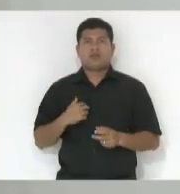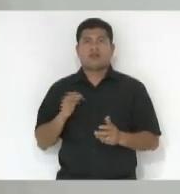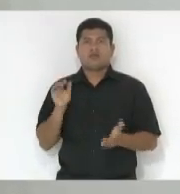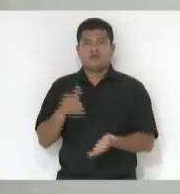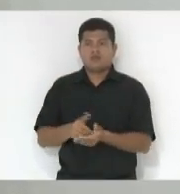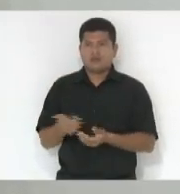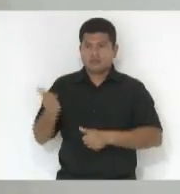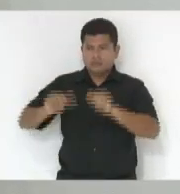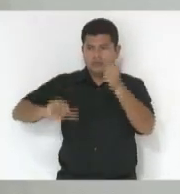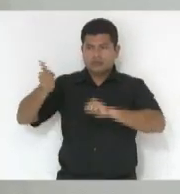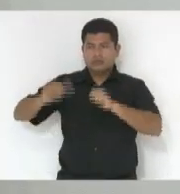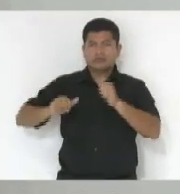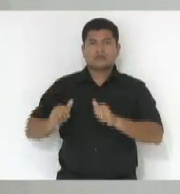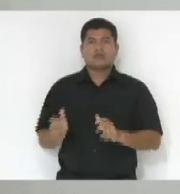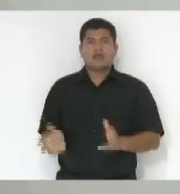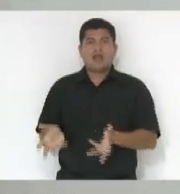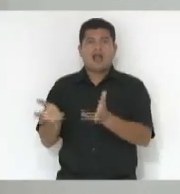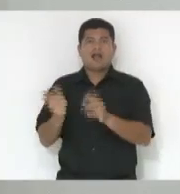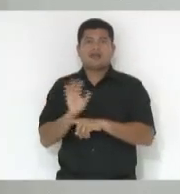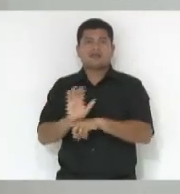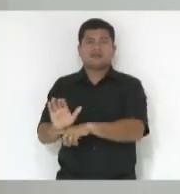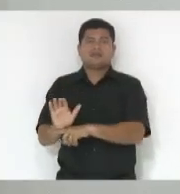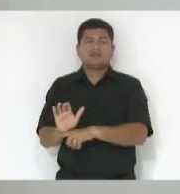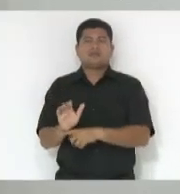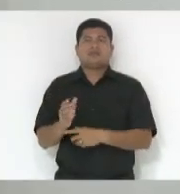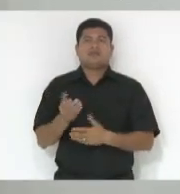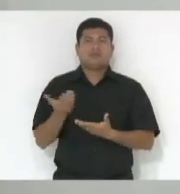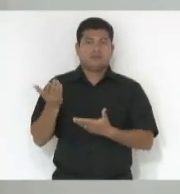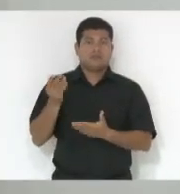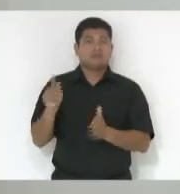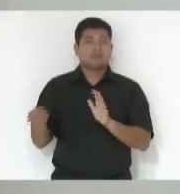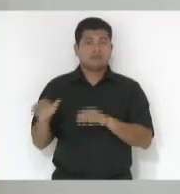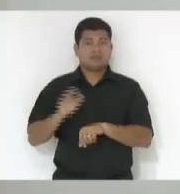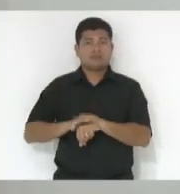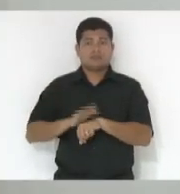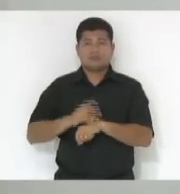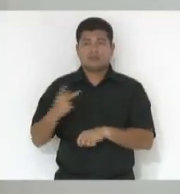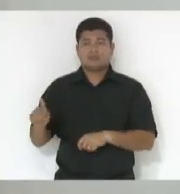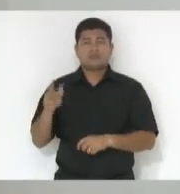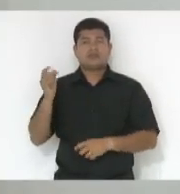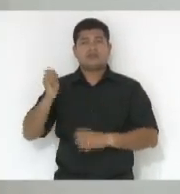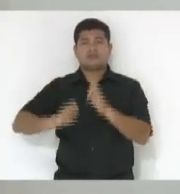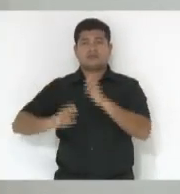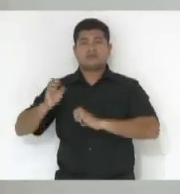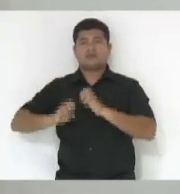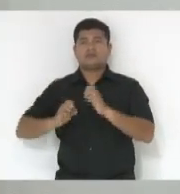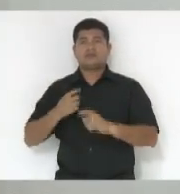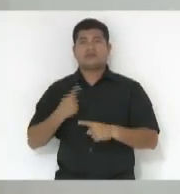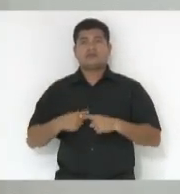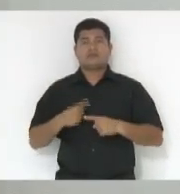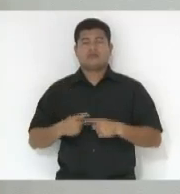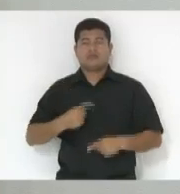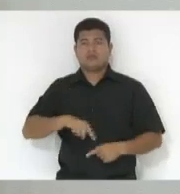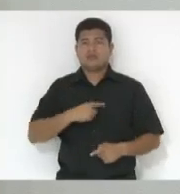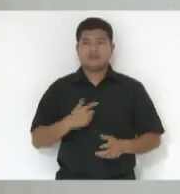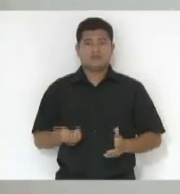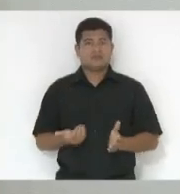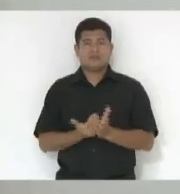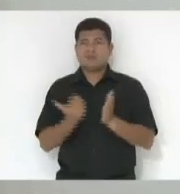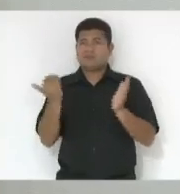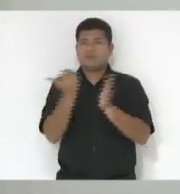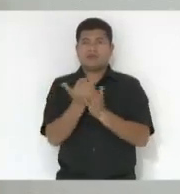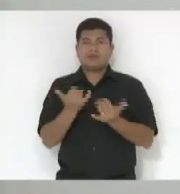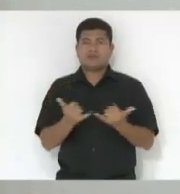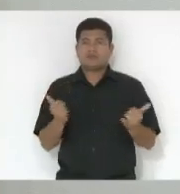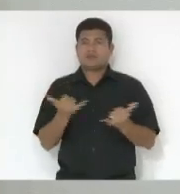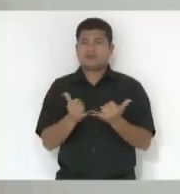também beneficia as próprias companhias. Porque vivemos numa época de crescente demanda energética e os recursos